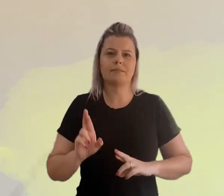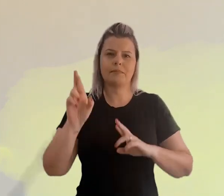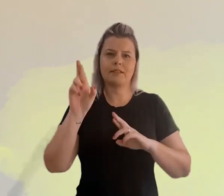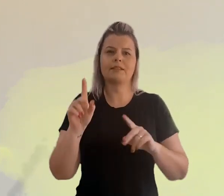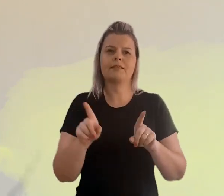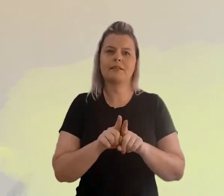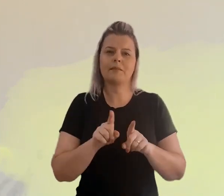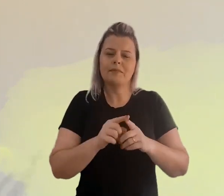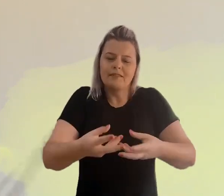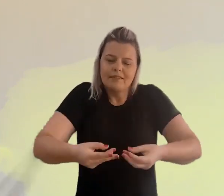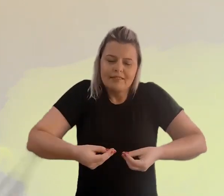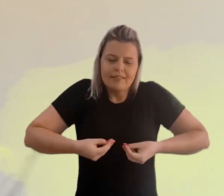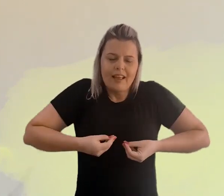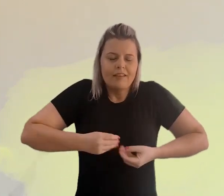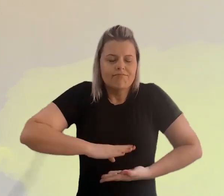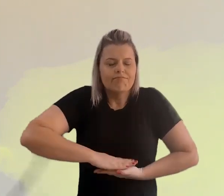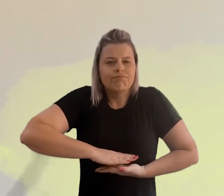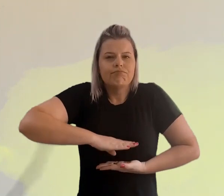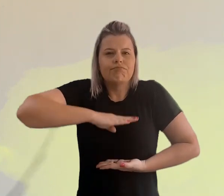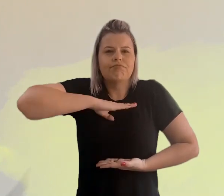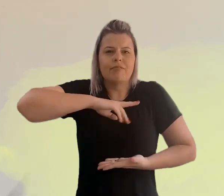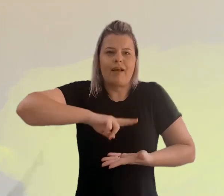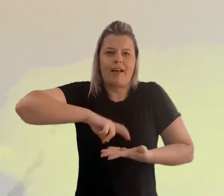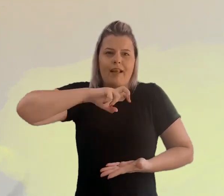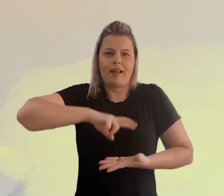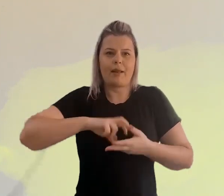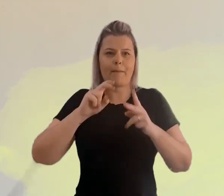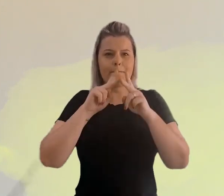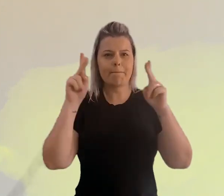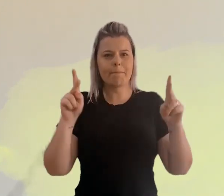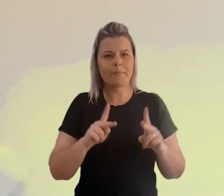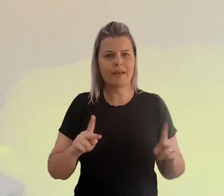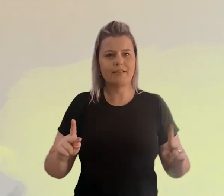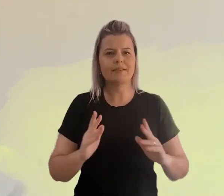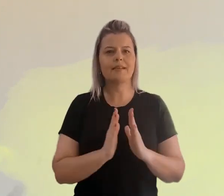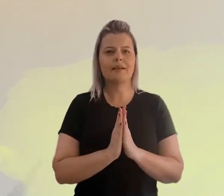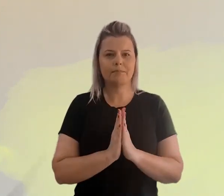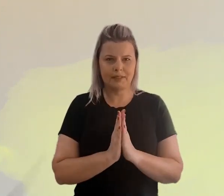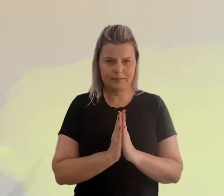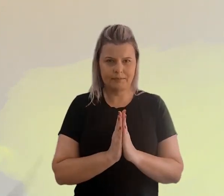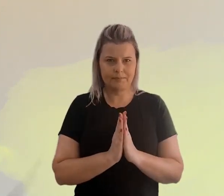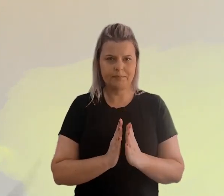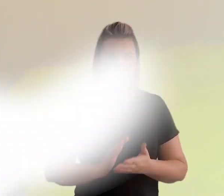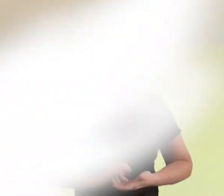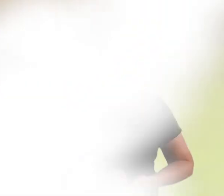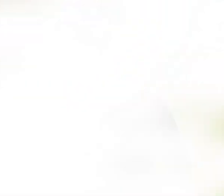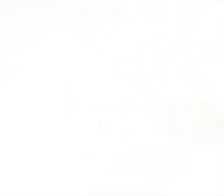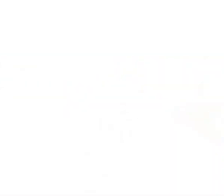nossa esperança e nos encha de alegria e de paz.